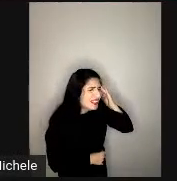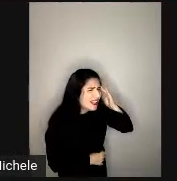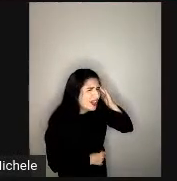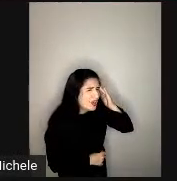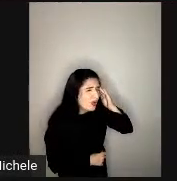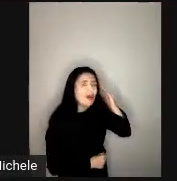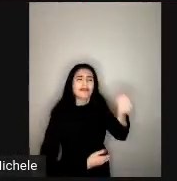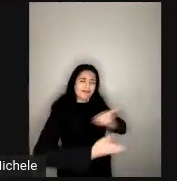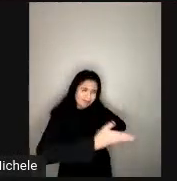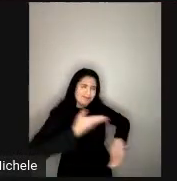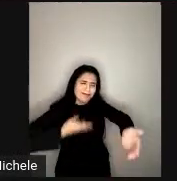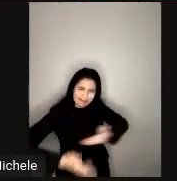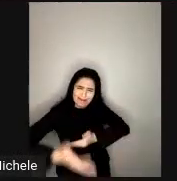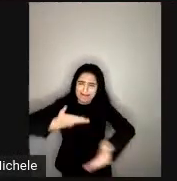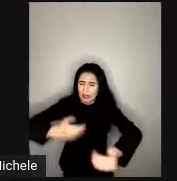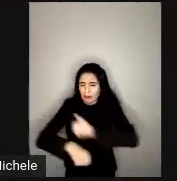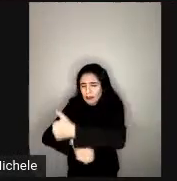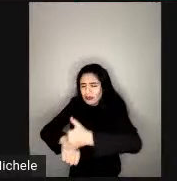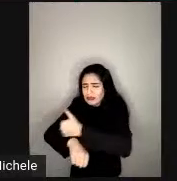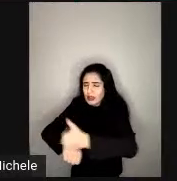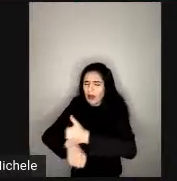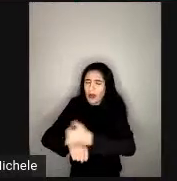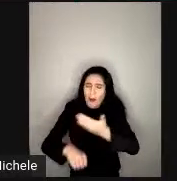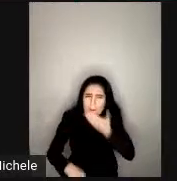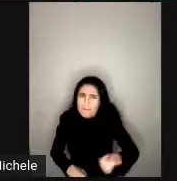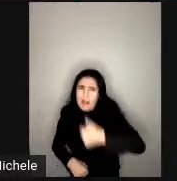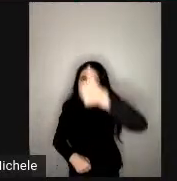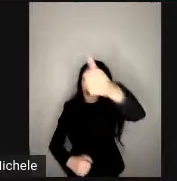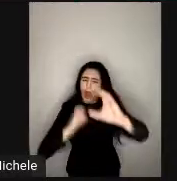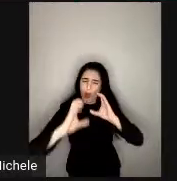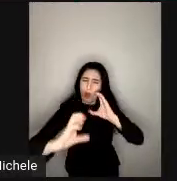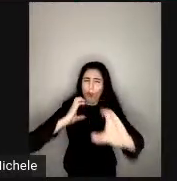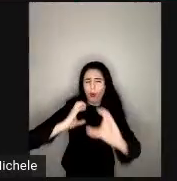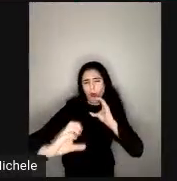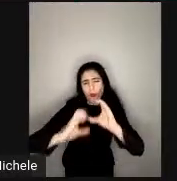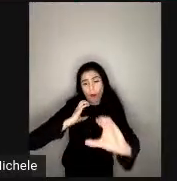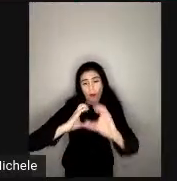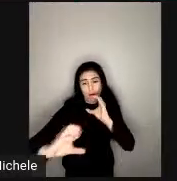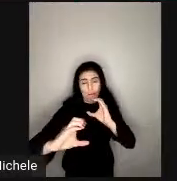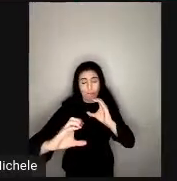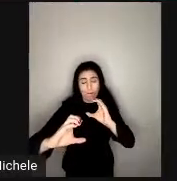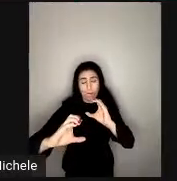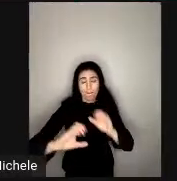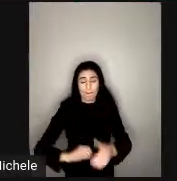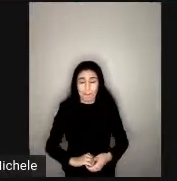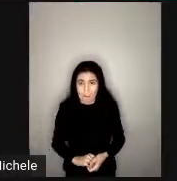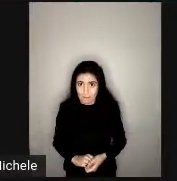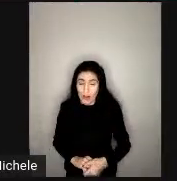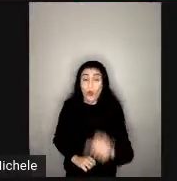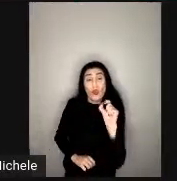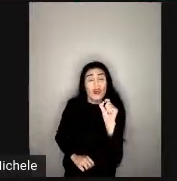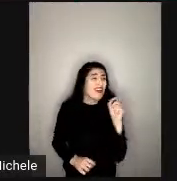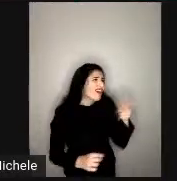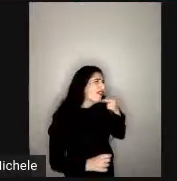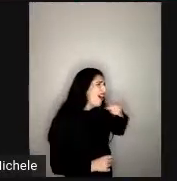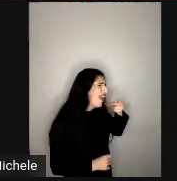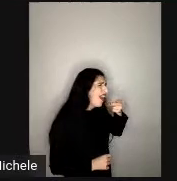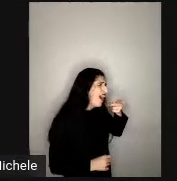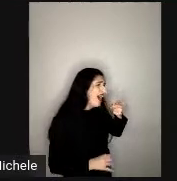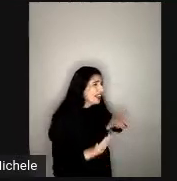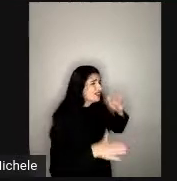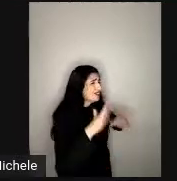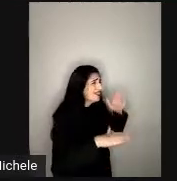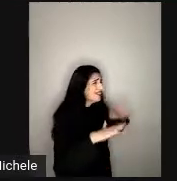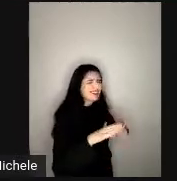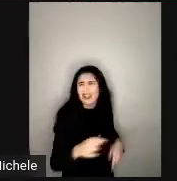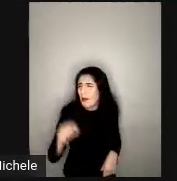coisa que melhorou muito a nossa comunicação, porque, às vezes, a gente fala, o que nós falávamos não era o que a pessoa